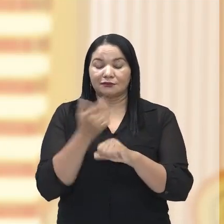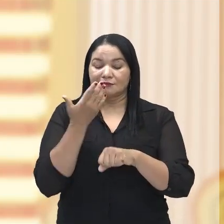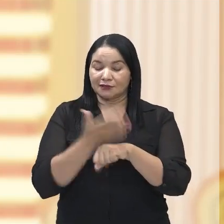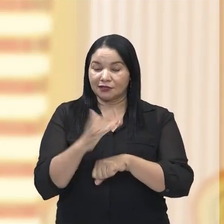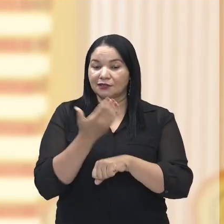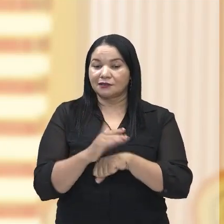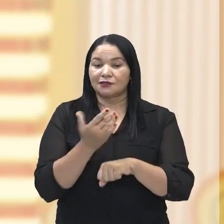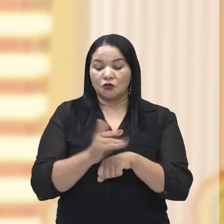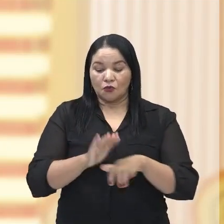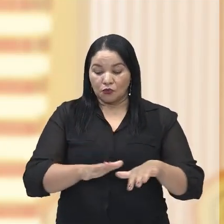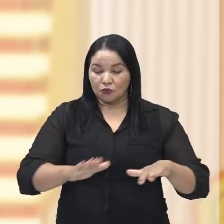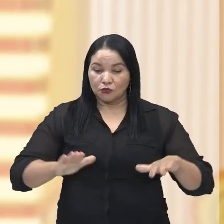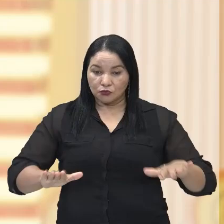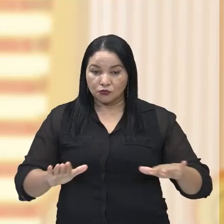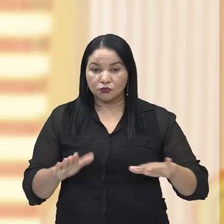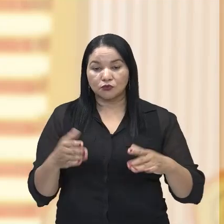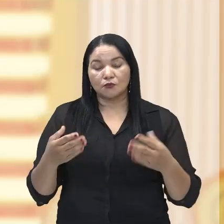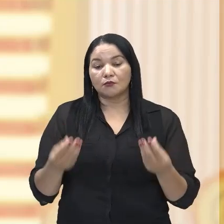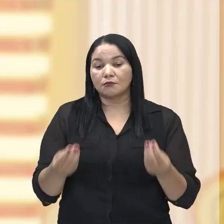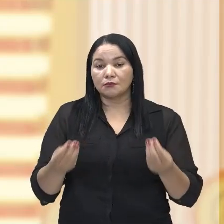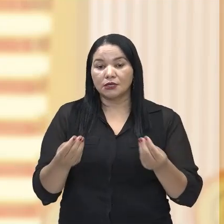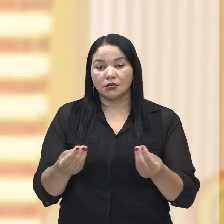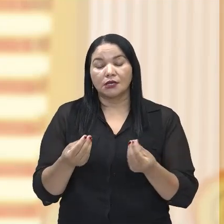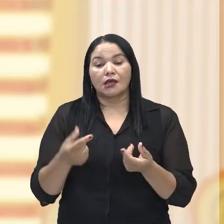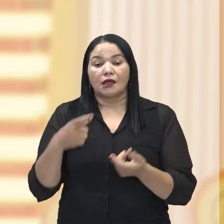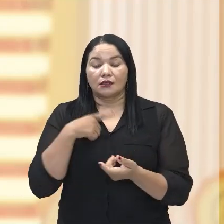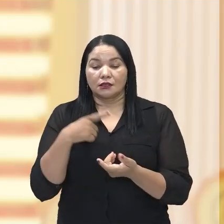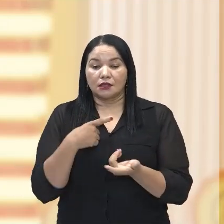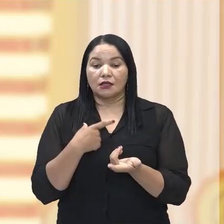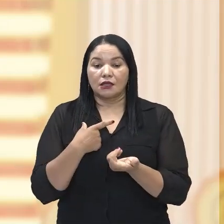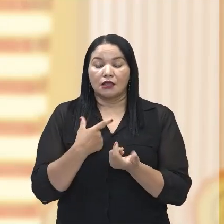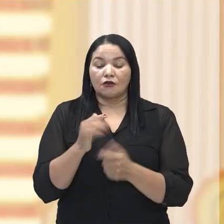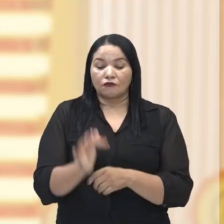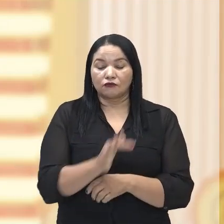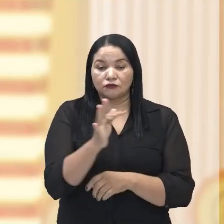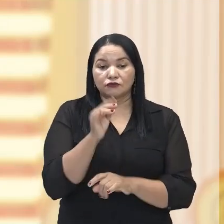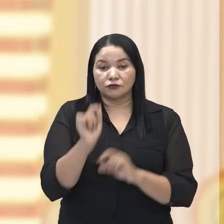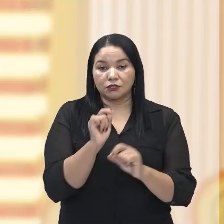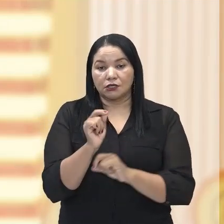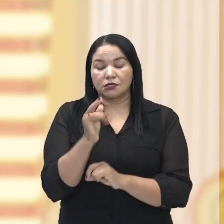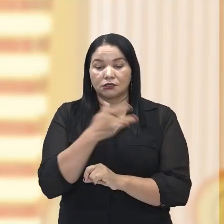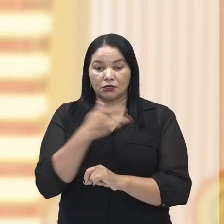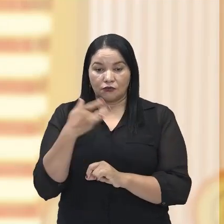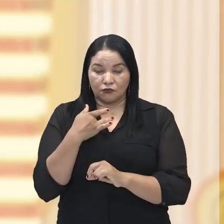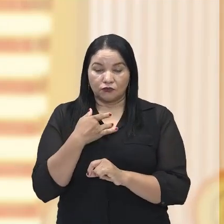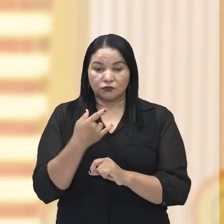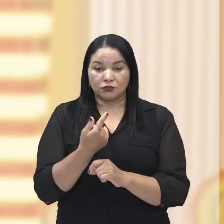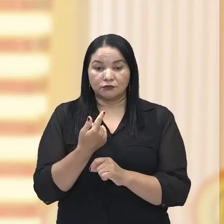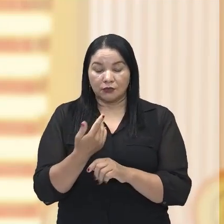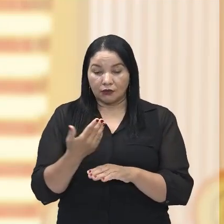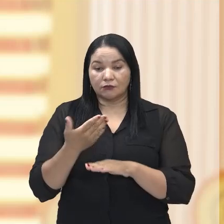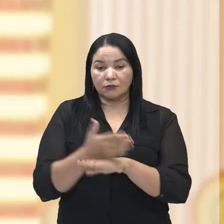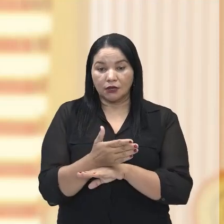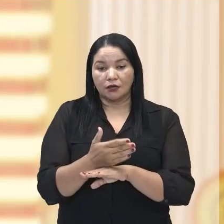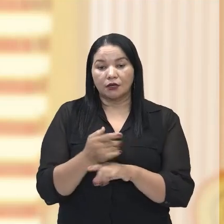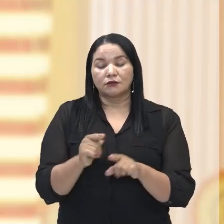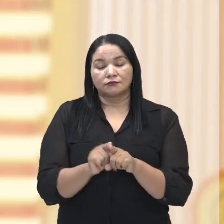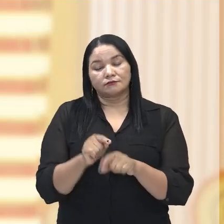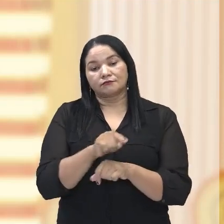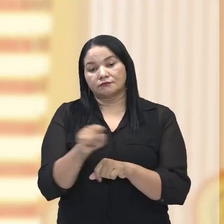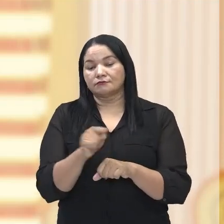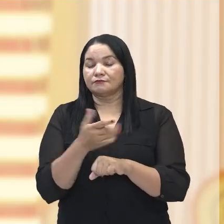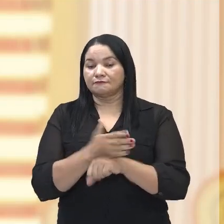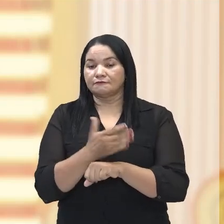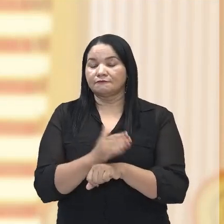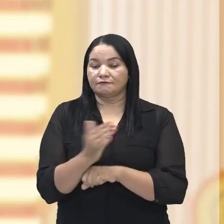essas crianças para que nós tenhamos também saúde no futuro, que elas estarão se preparando para isso, né?